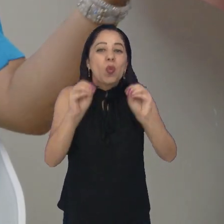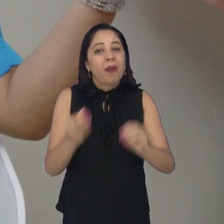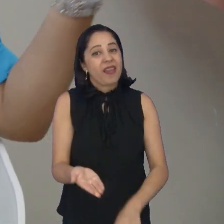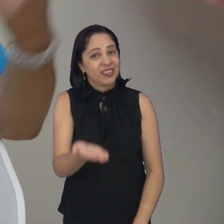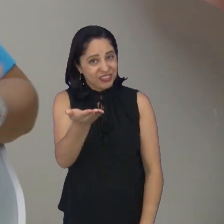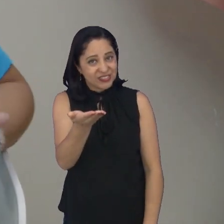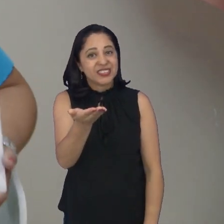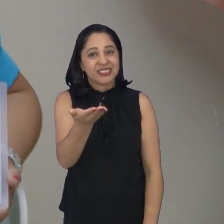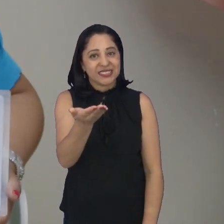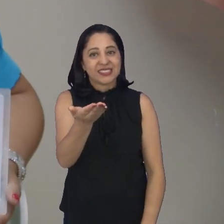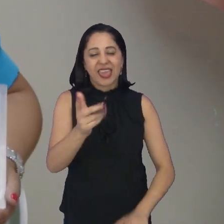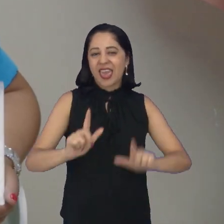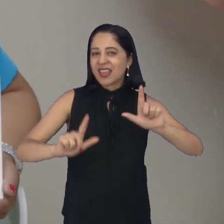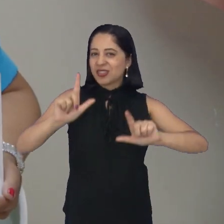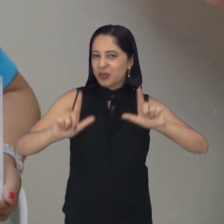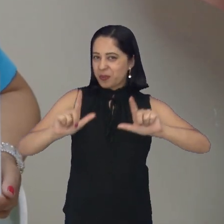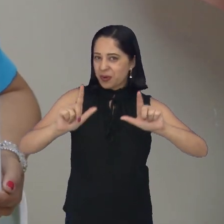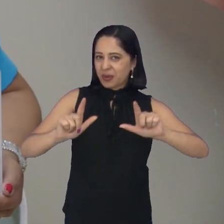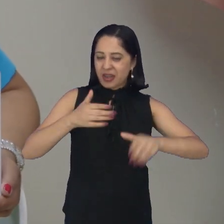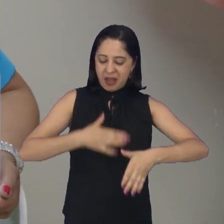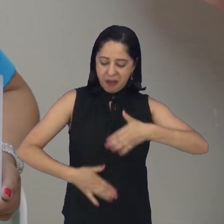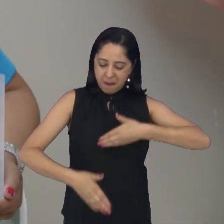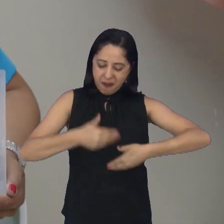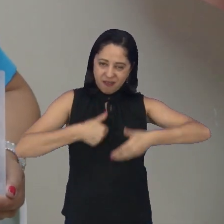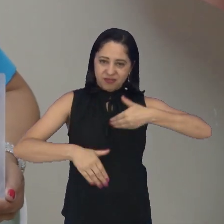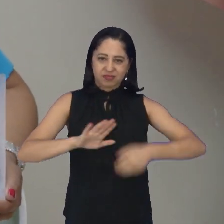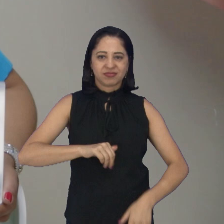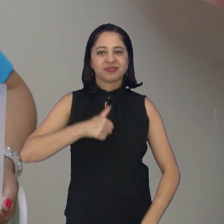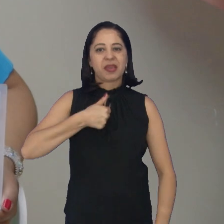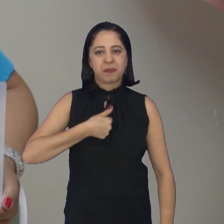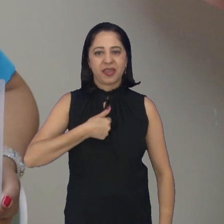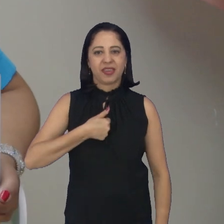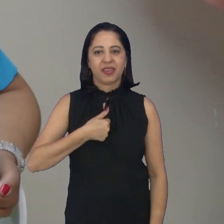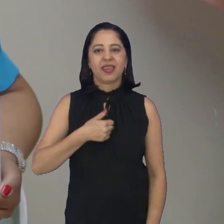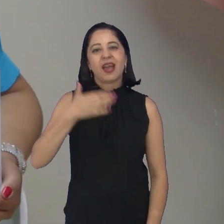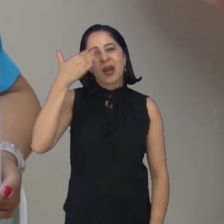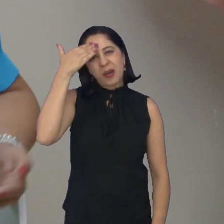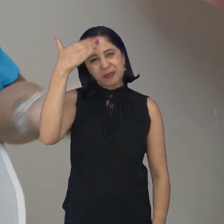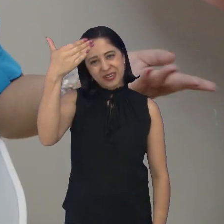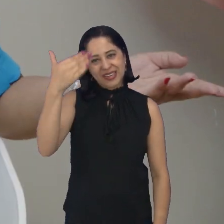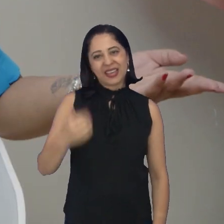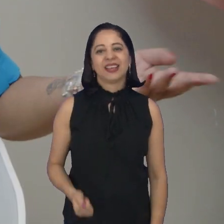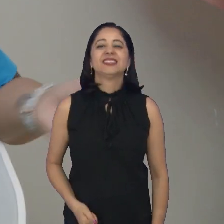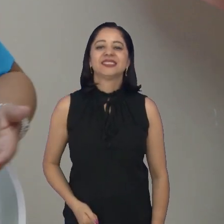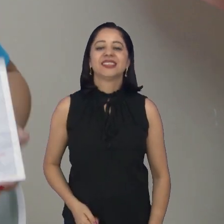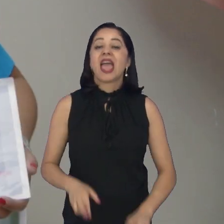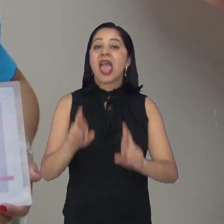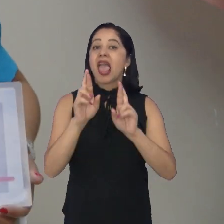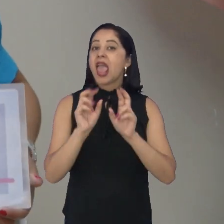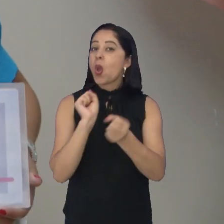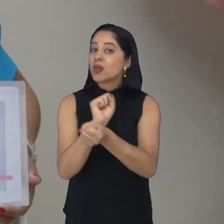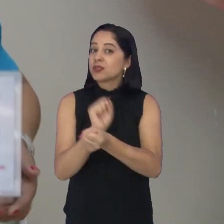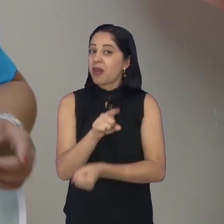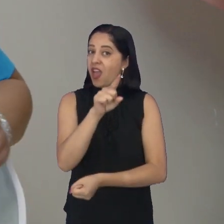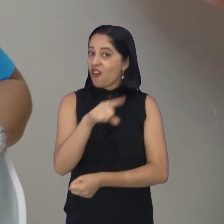toda a equipe aqui do De Bem com você. Mais um programa aí. Professora, mais uma vez, obrigada. Gente, eu espero vocês no